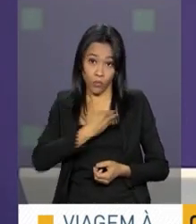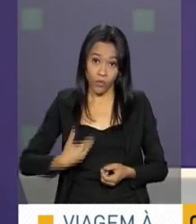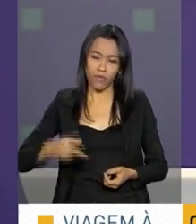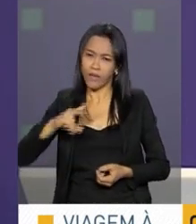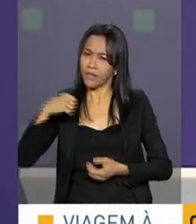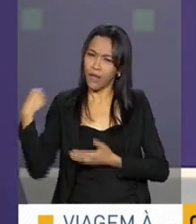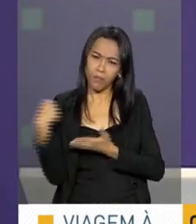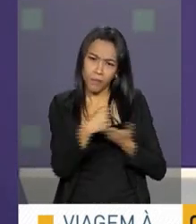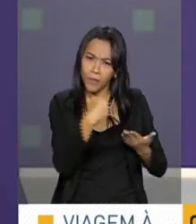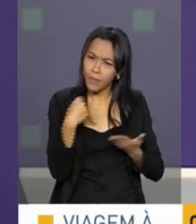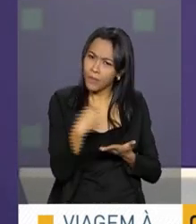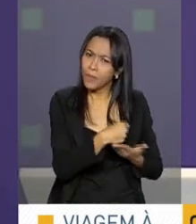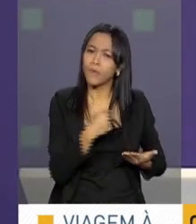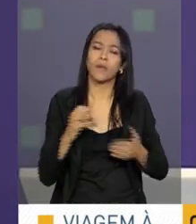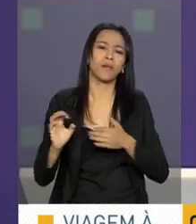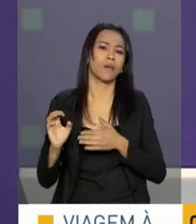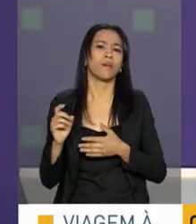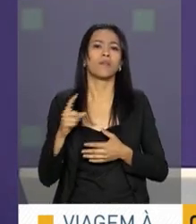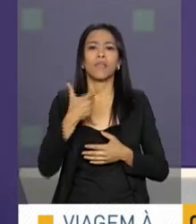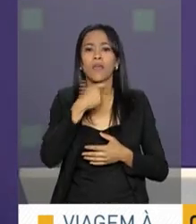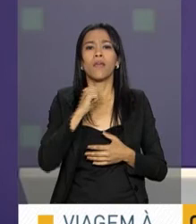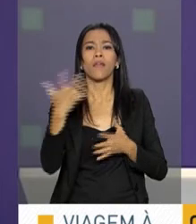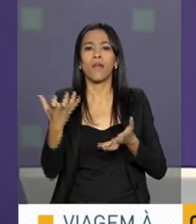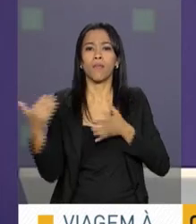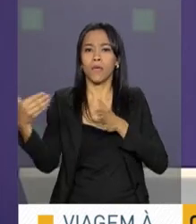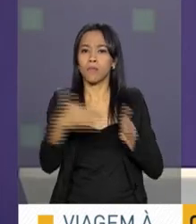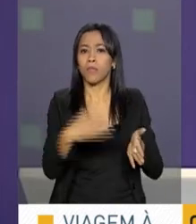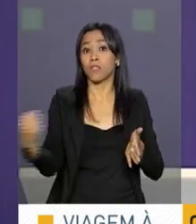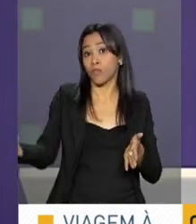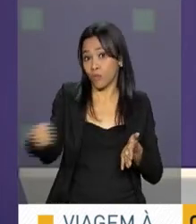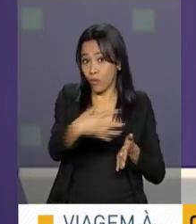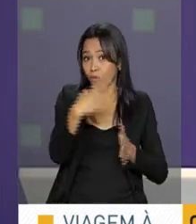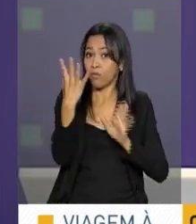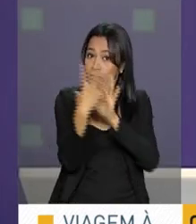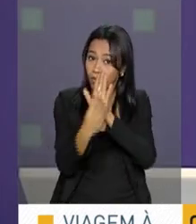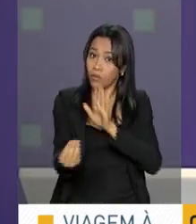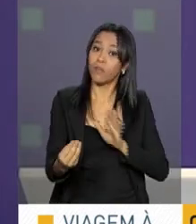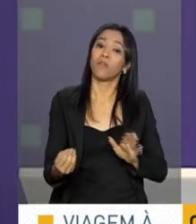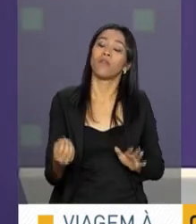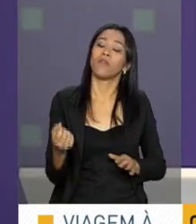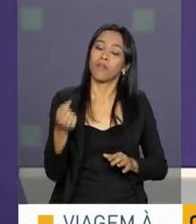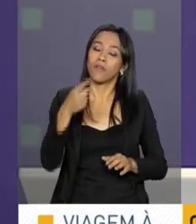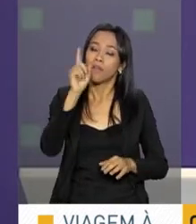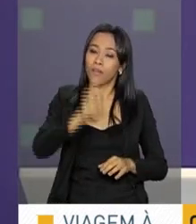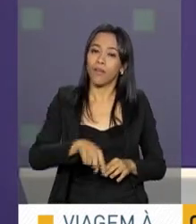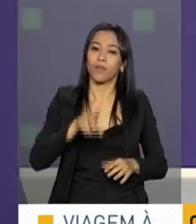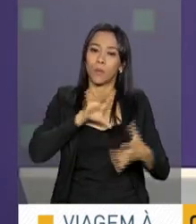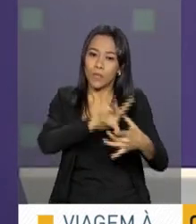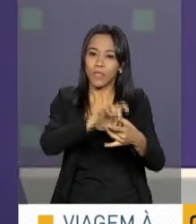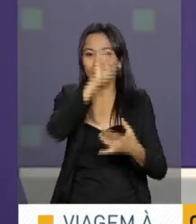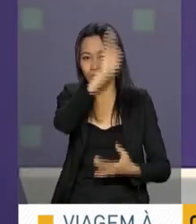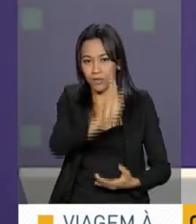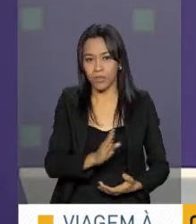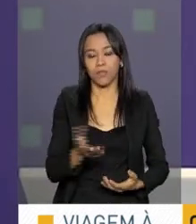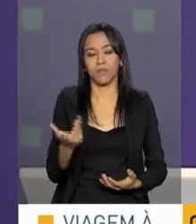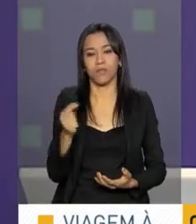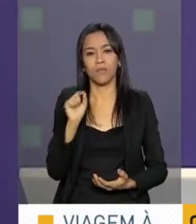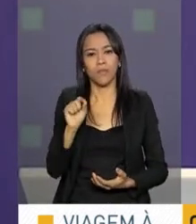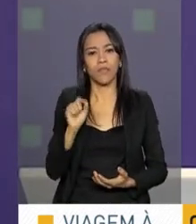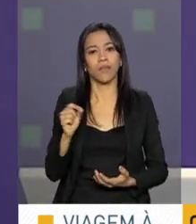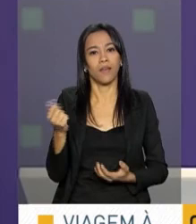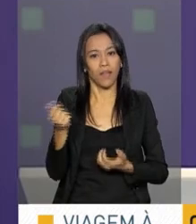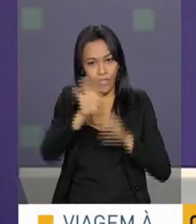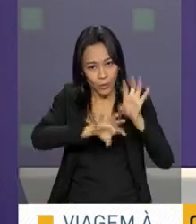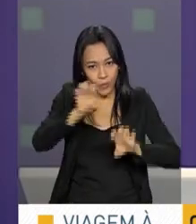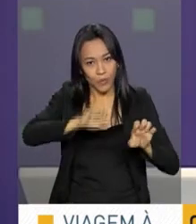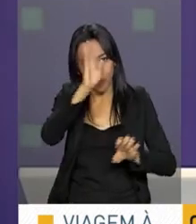chinesas e investidores chineses que queiram participar desse novo momento que vive o Brasil e que, sem dúvida nenhuma, viverá a